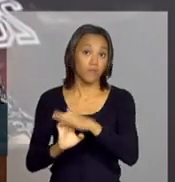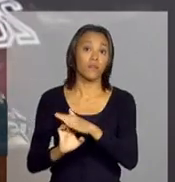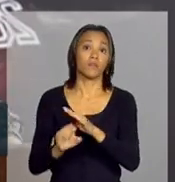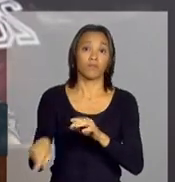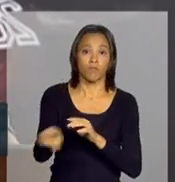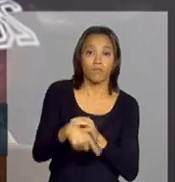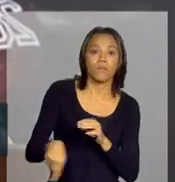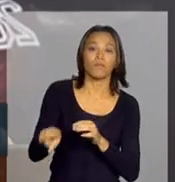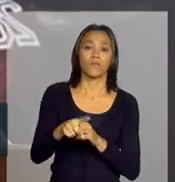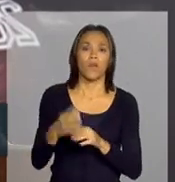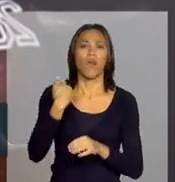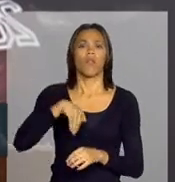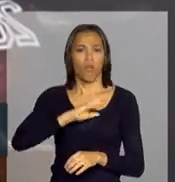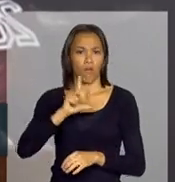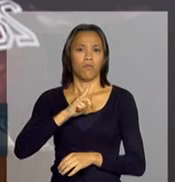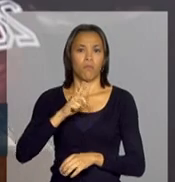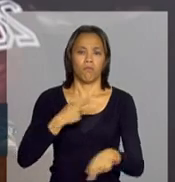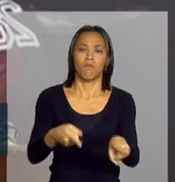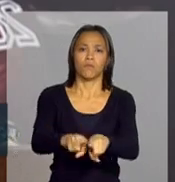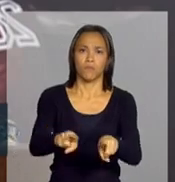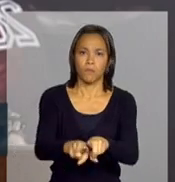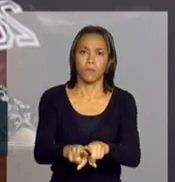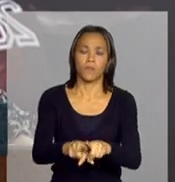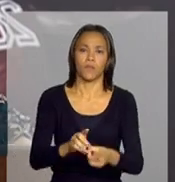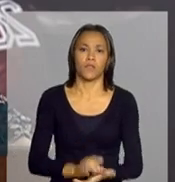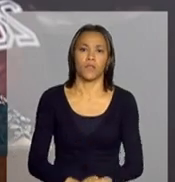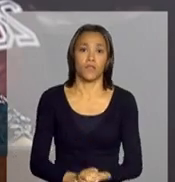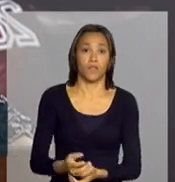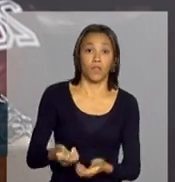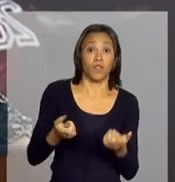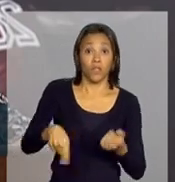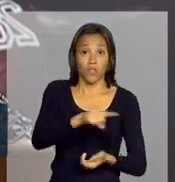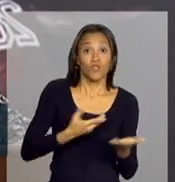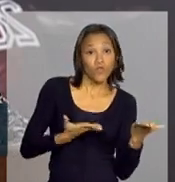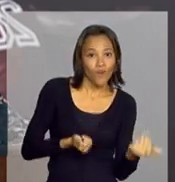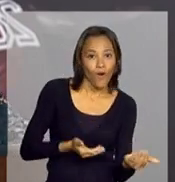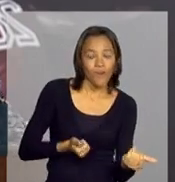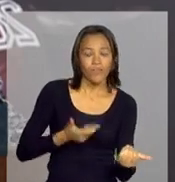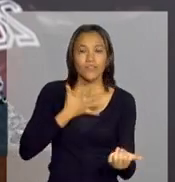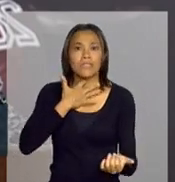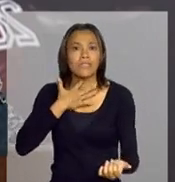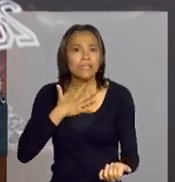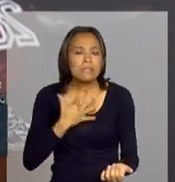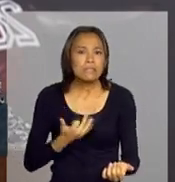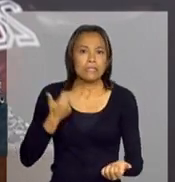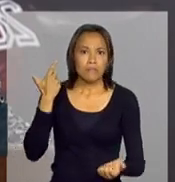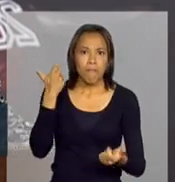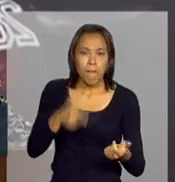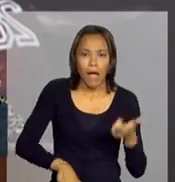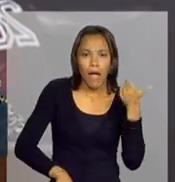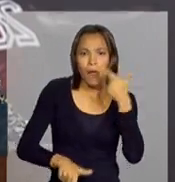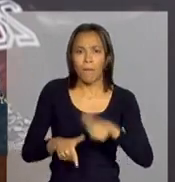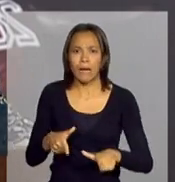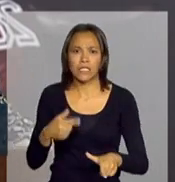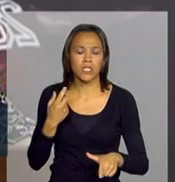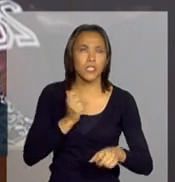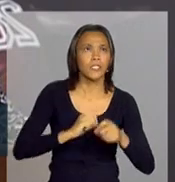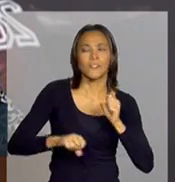Empresarial nós temos também Jovens entusiasmados jovens